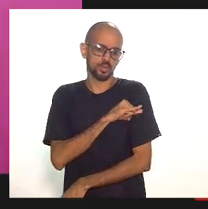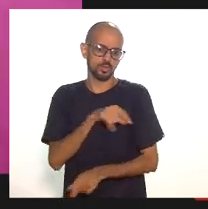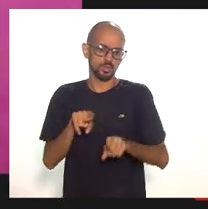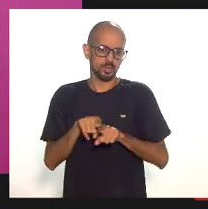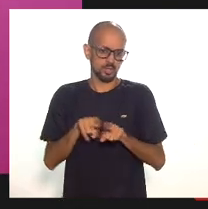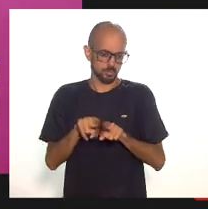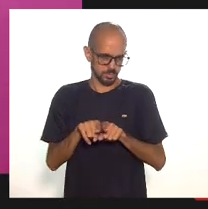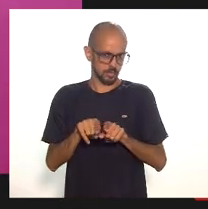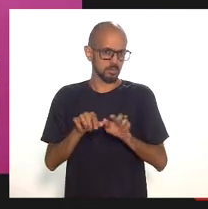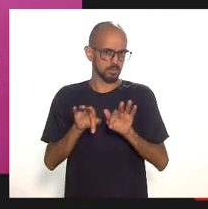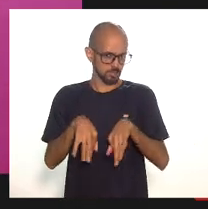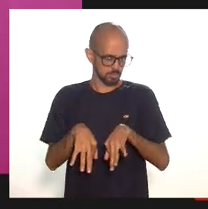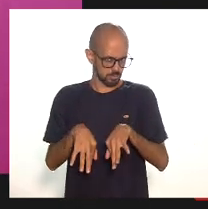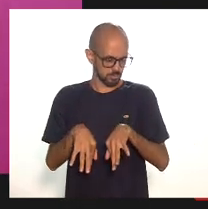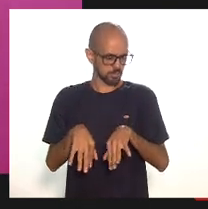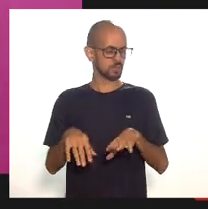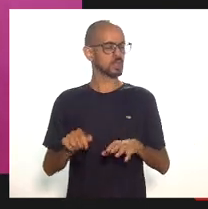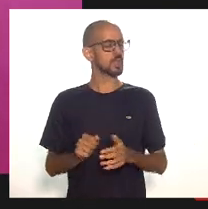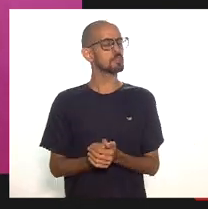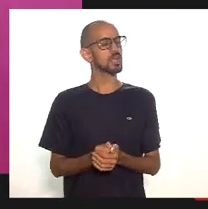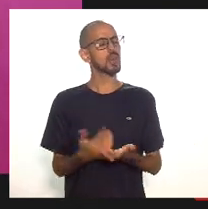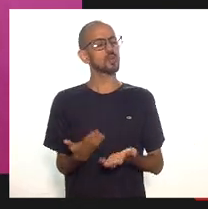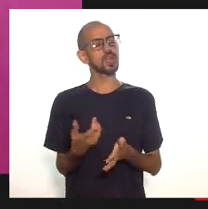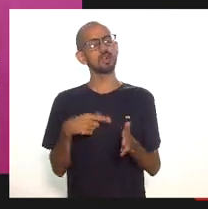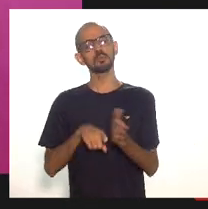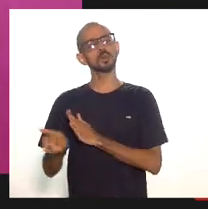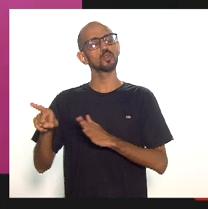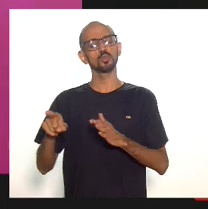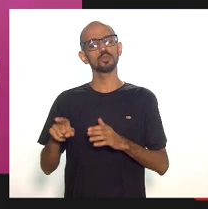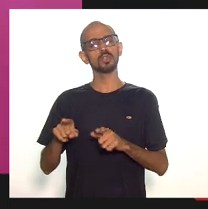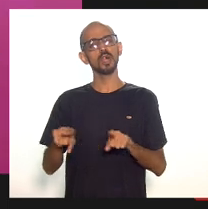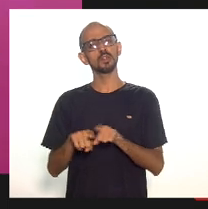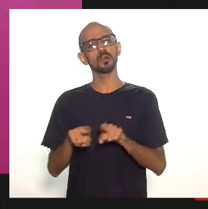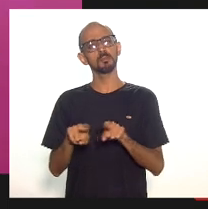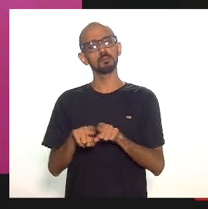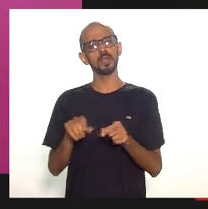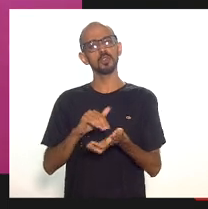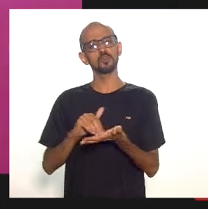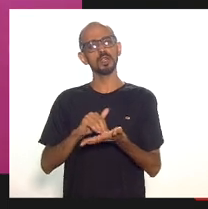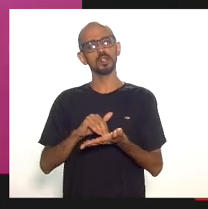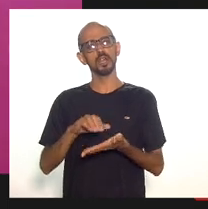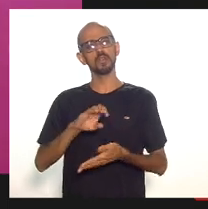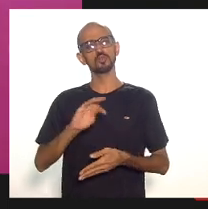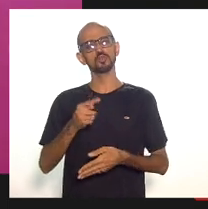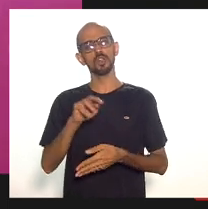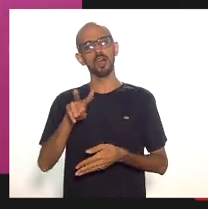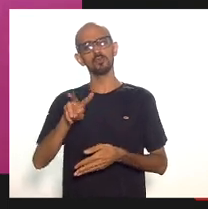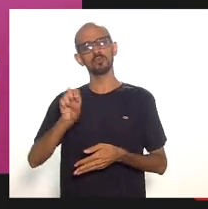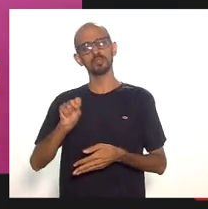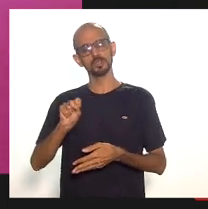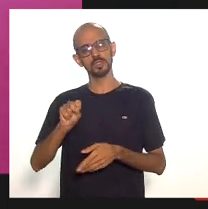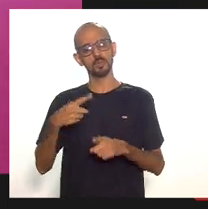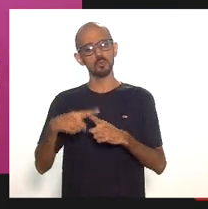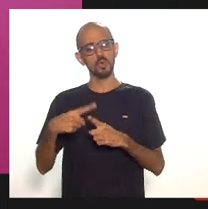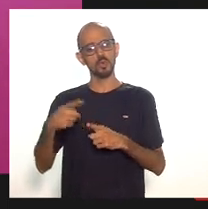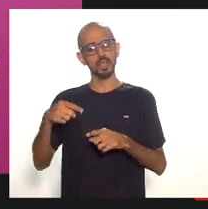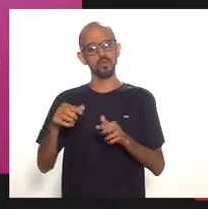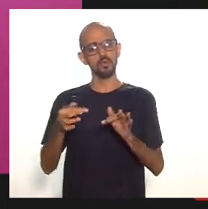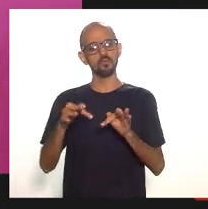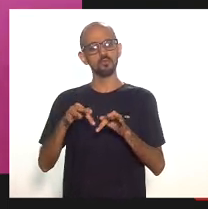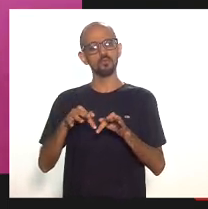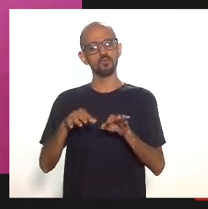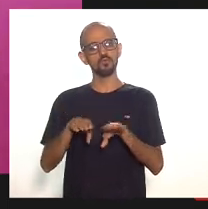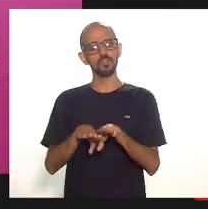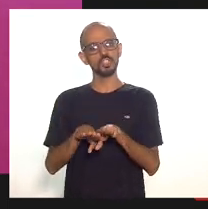terminar realmente, eu queria perguntar algo ao secretário Chaves. Por que que foi fechado, então, o Hospital